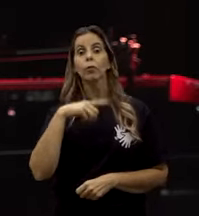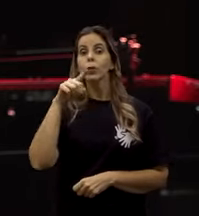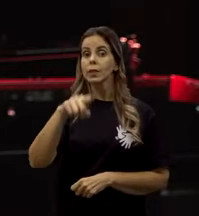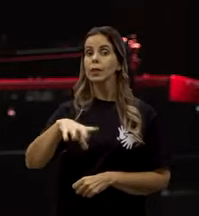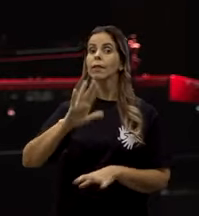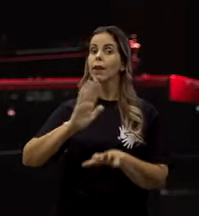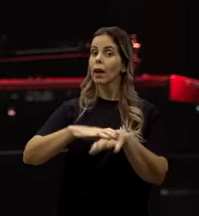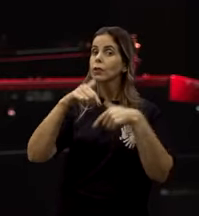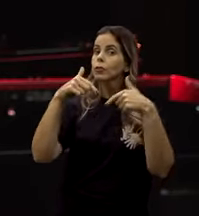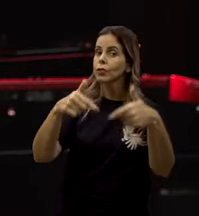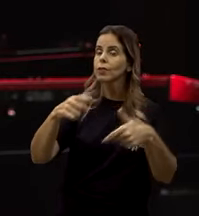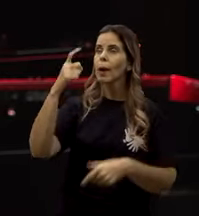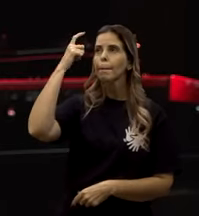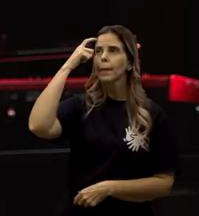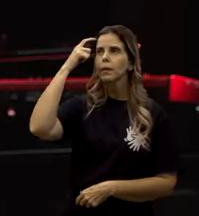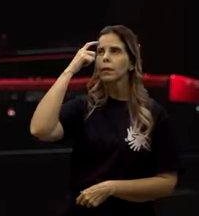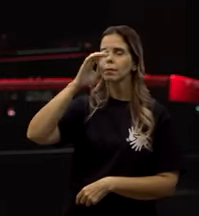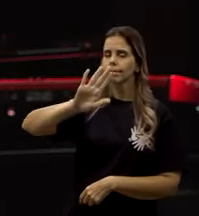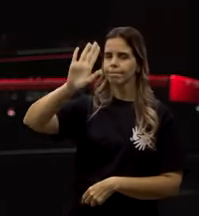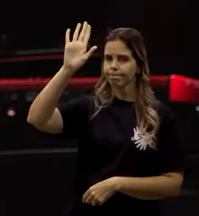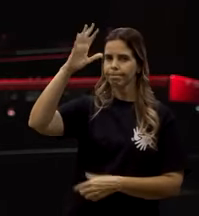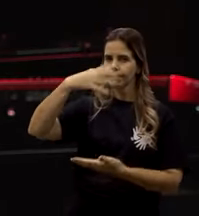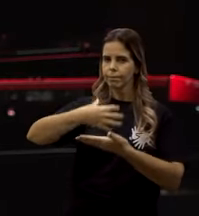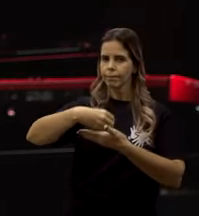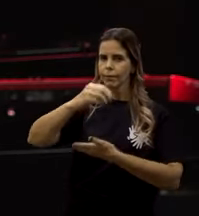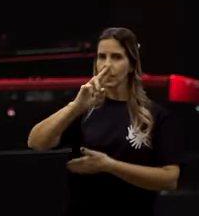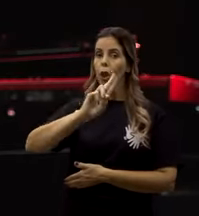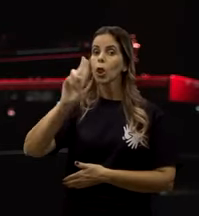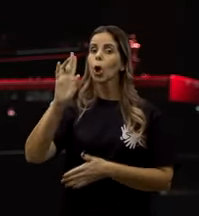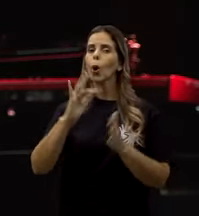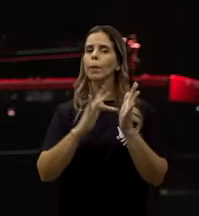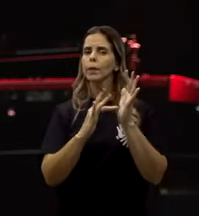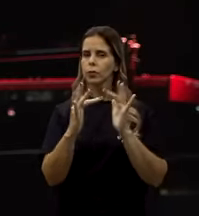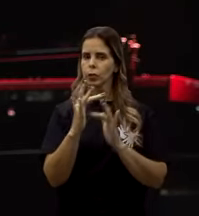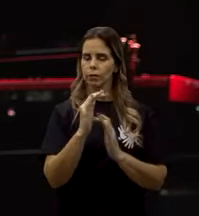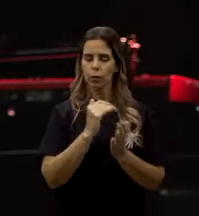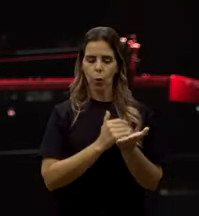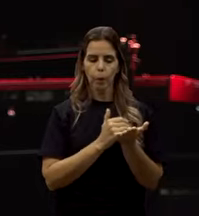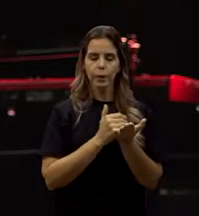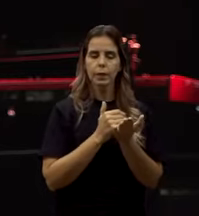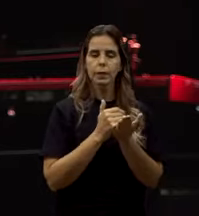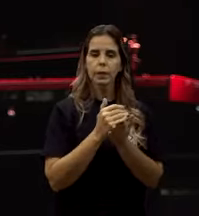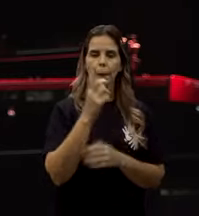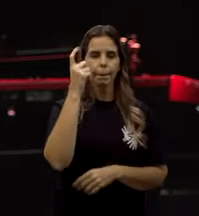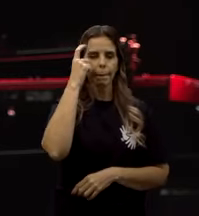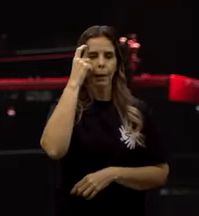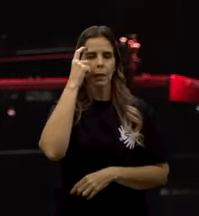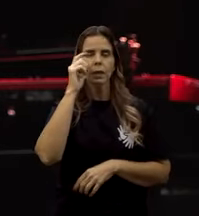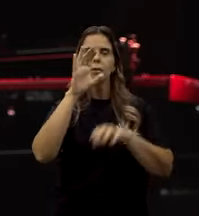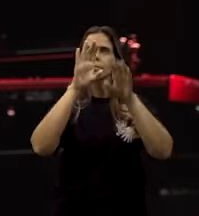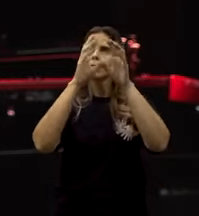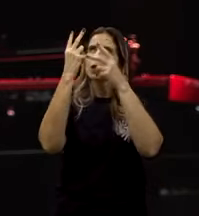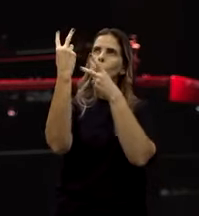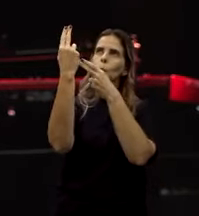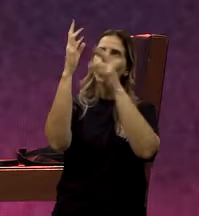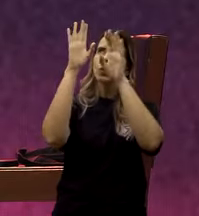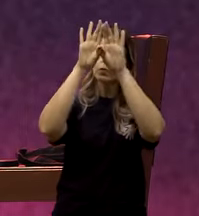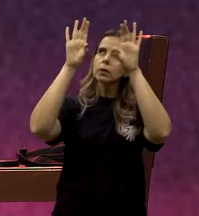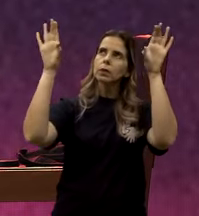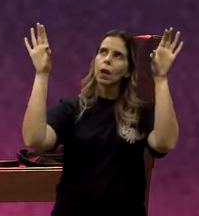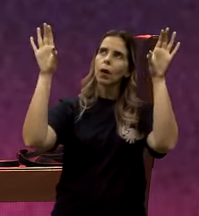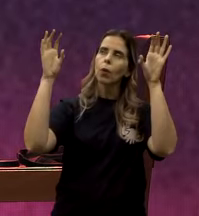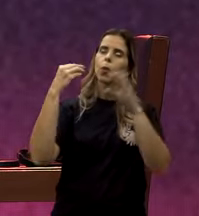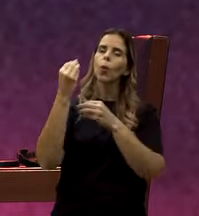levanta sua mão diga assim em nome de Jesus esse ano eu vou começar a pensar como o céu pensa começar a pensar como Deus